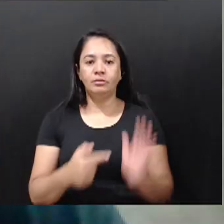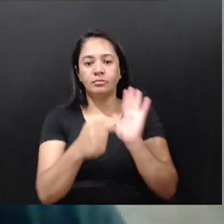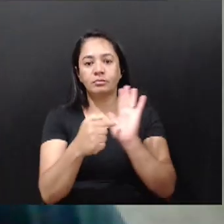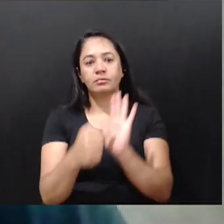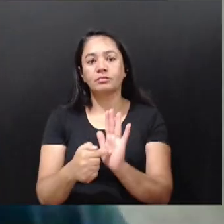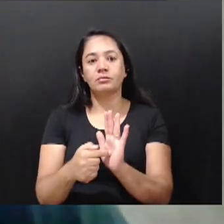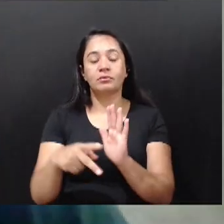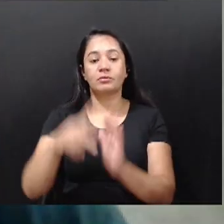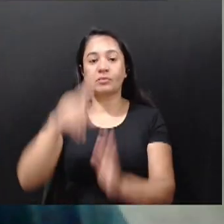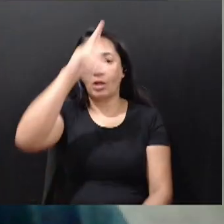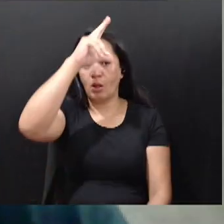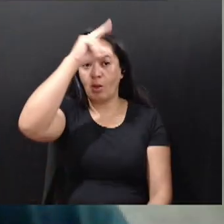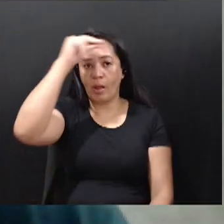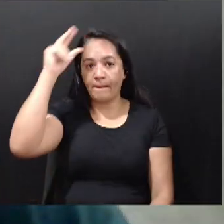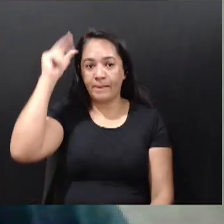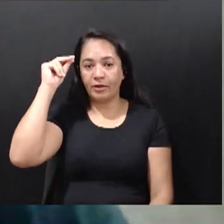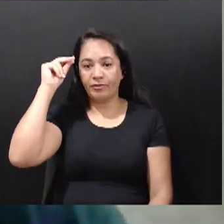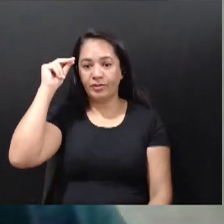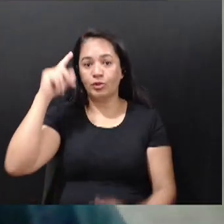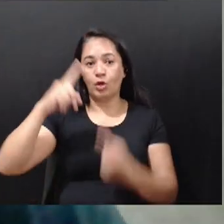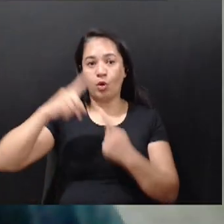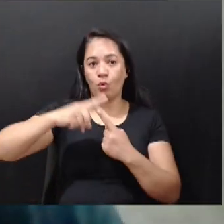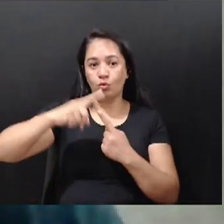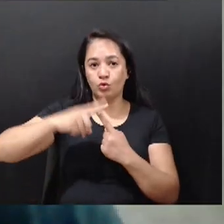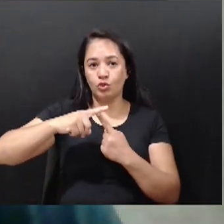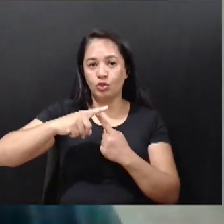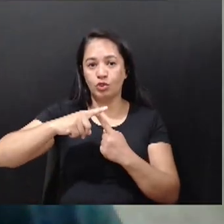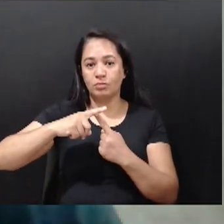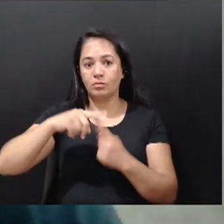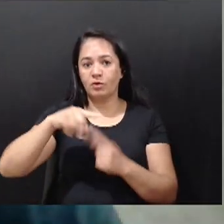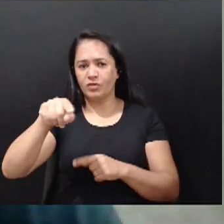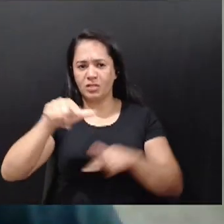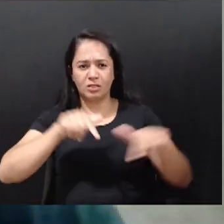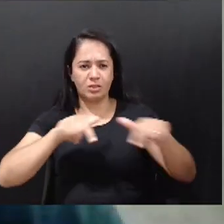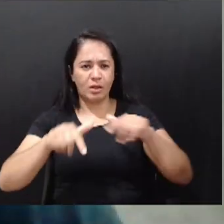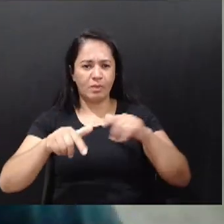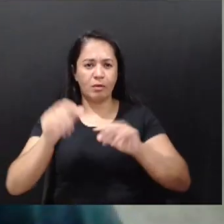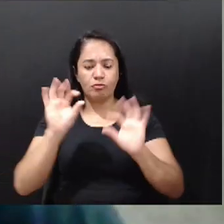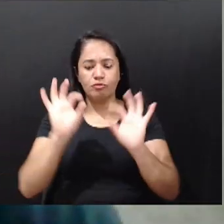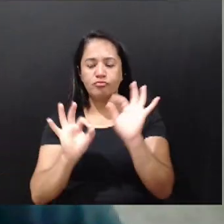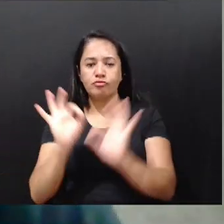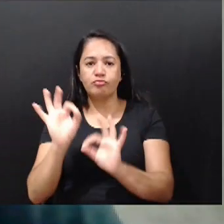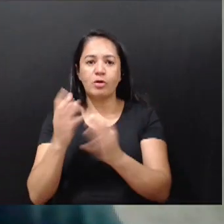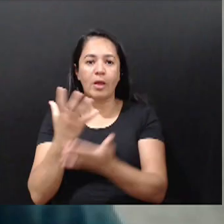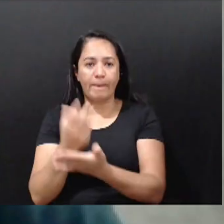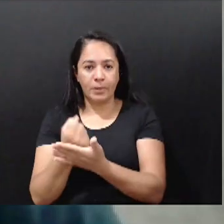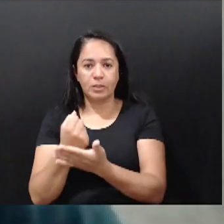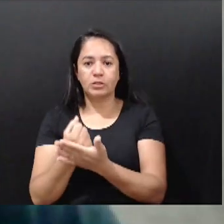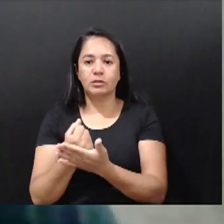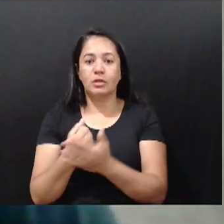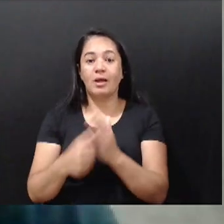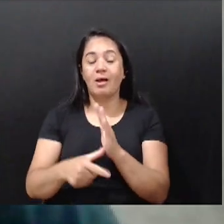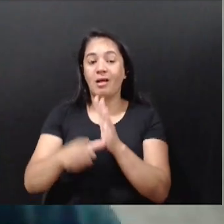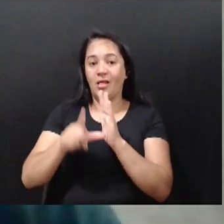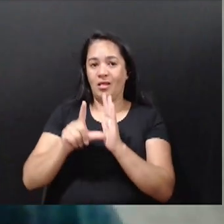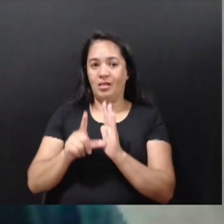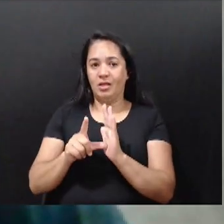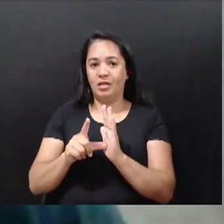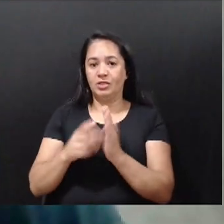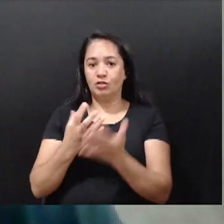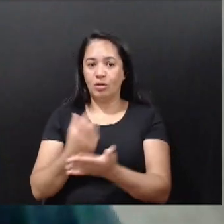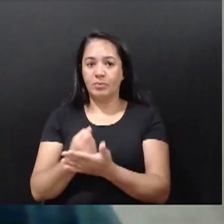protótipo, né? Então, quem trabalha com programação, com desenvolvimento de software e aplicativos, antes do aplicativo ser feito,